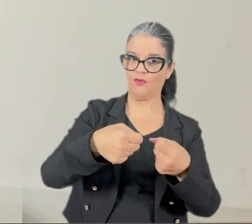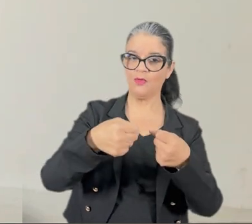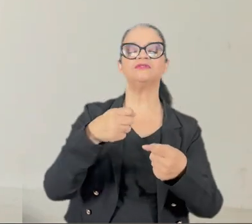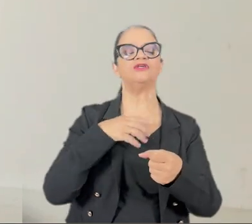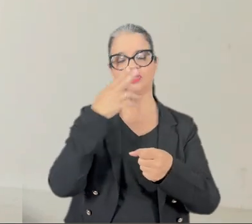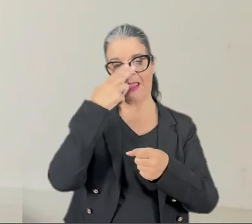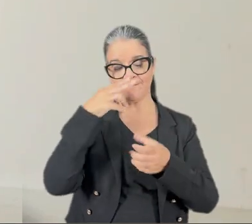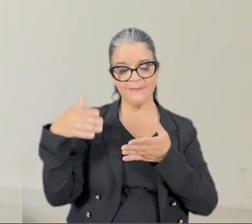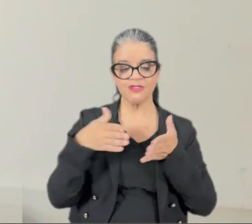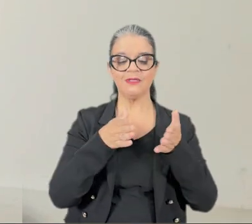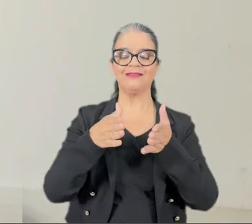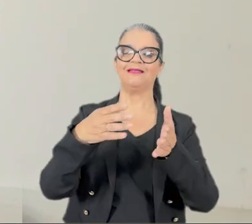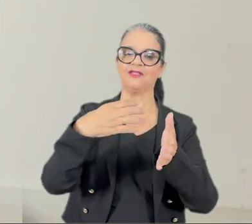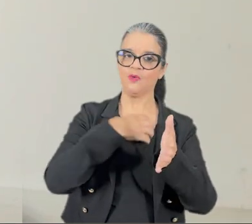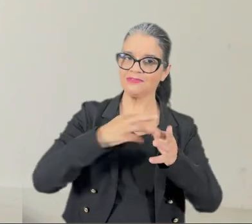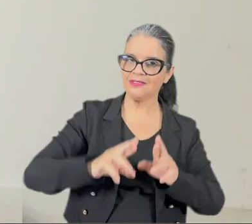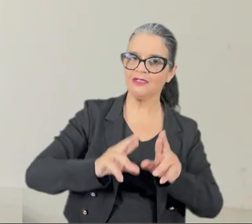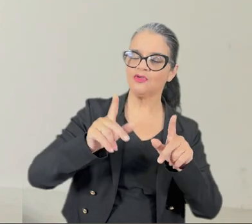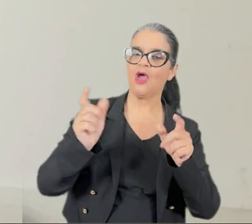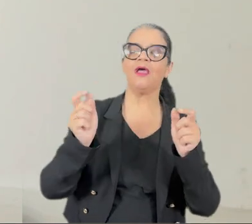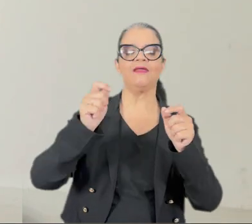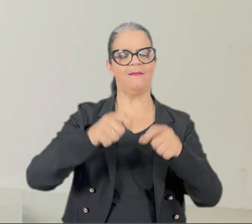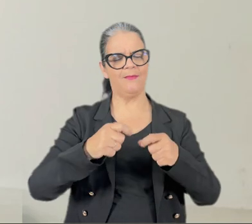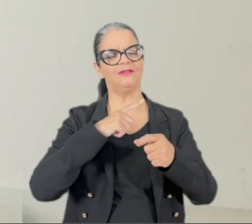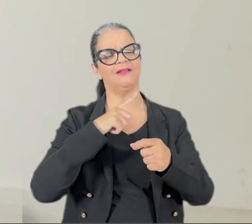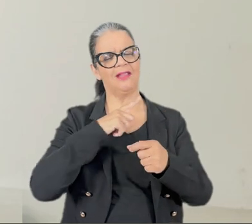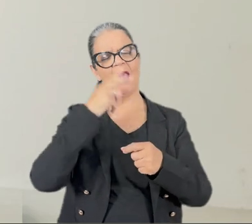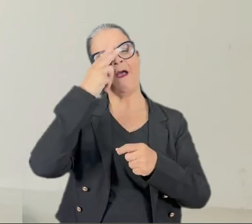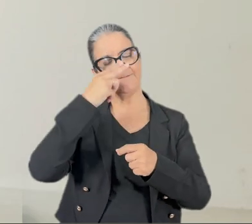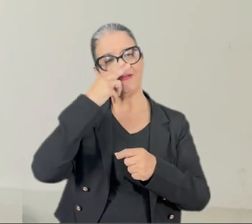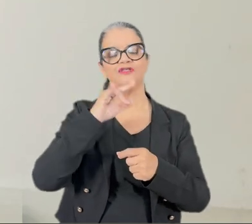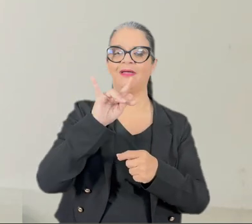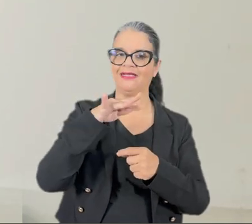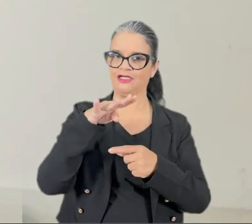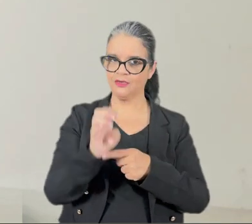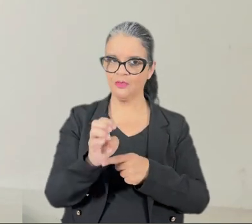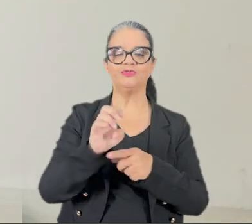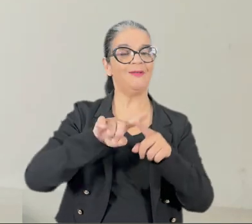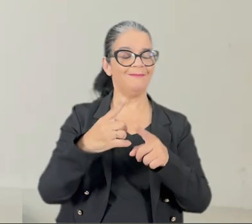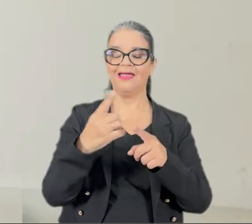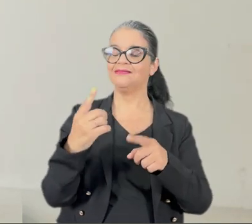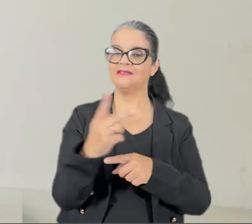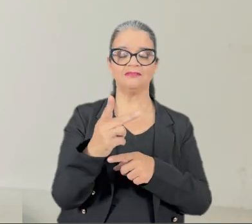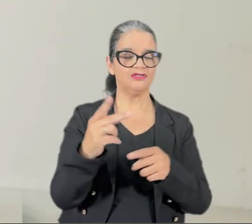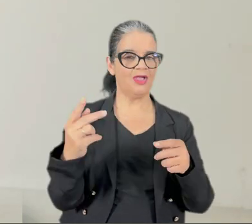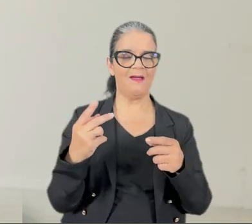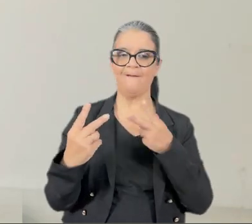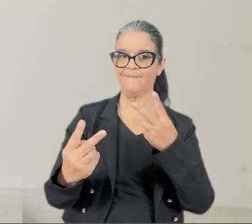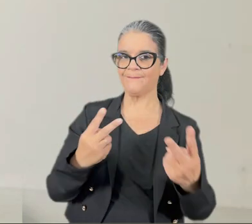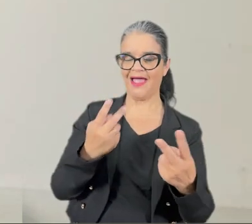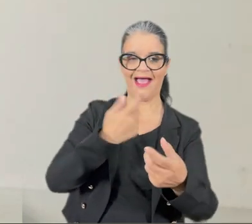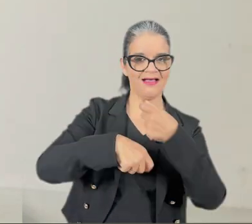atuam na mesma direção, sentidos opostos, que possuem a mesma magnitude, mas estas não formam um